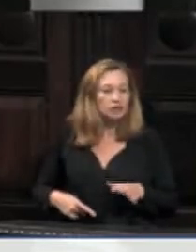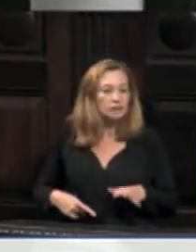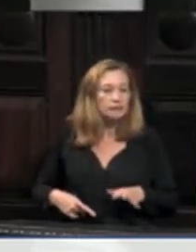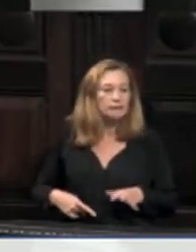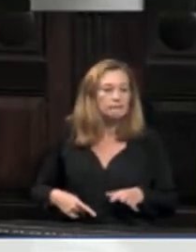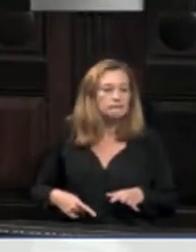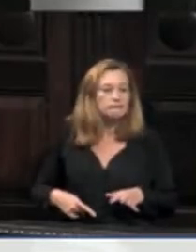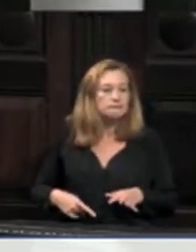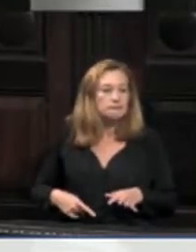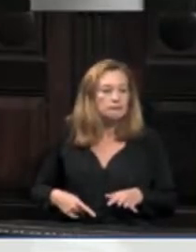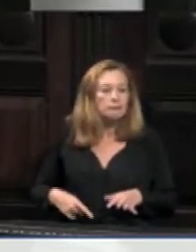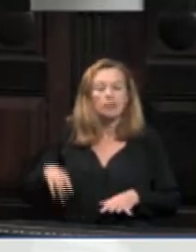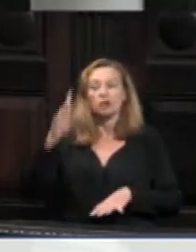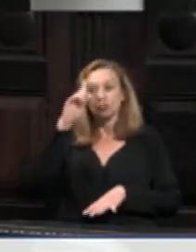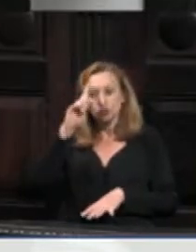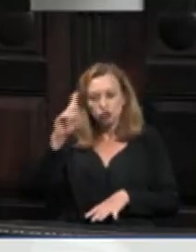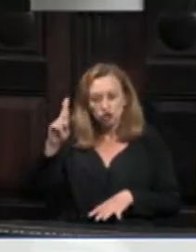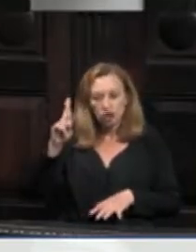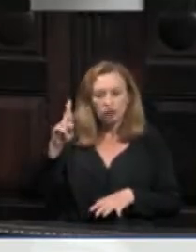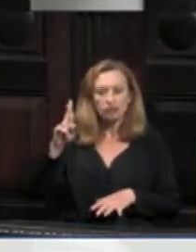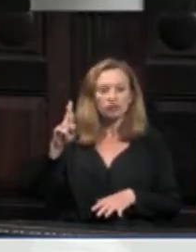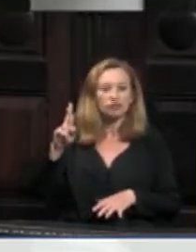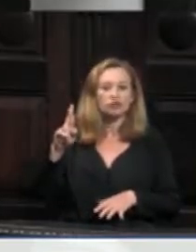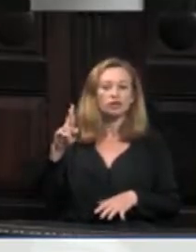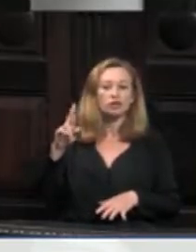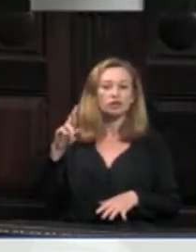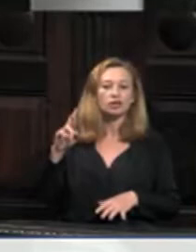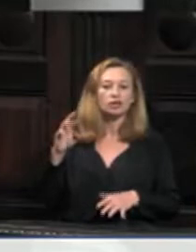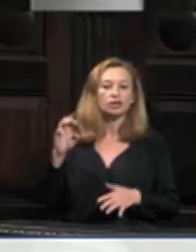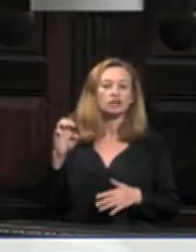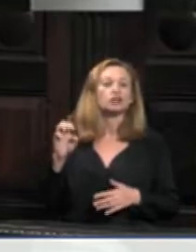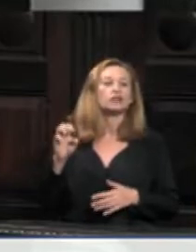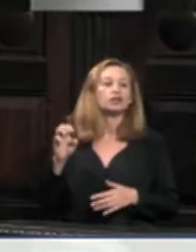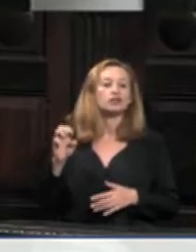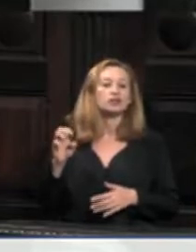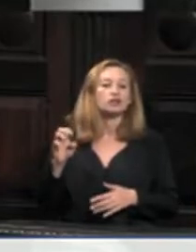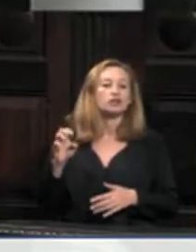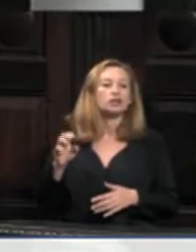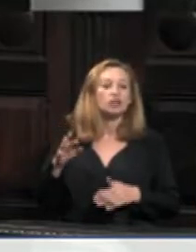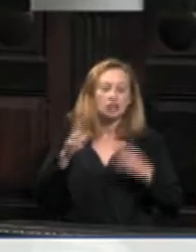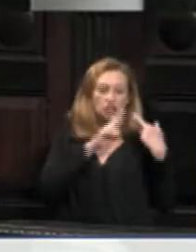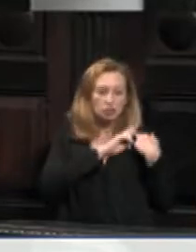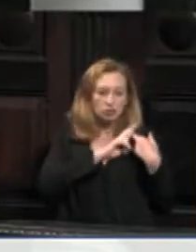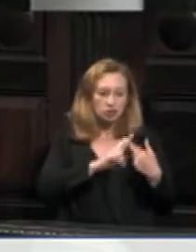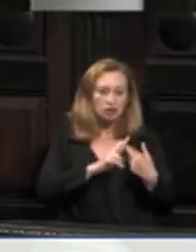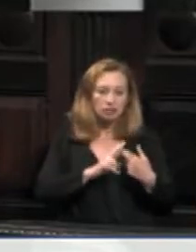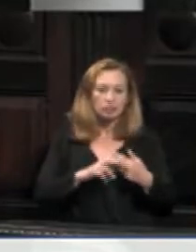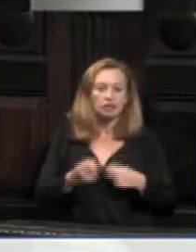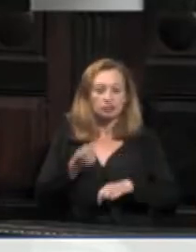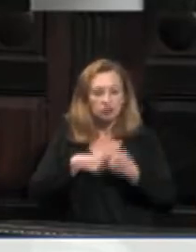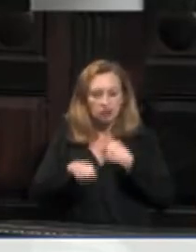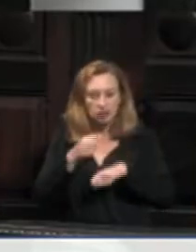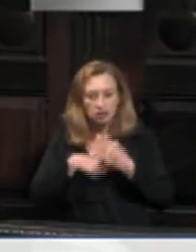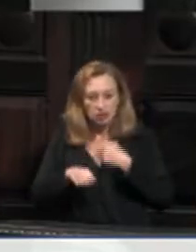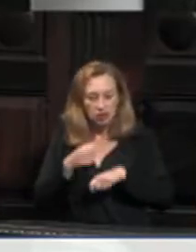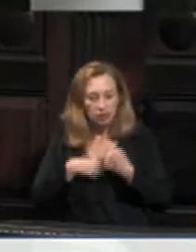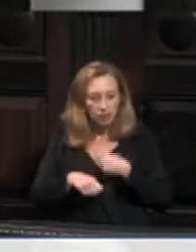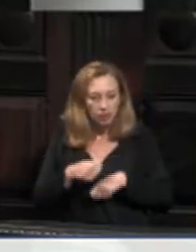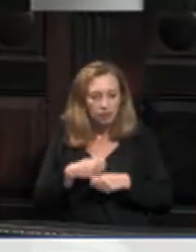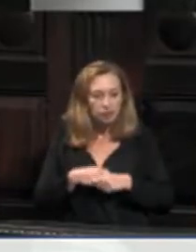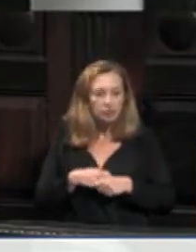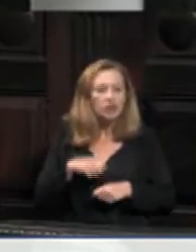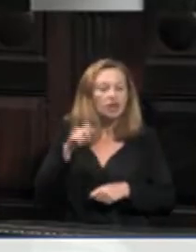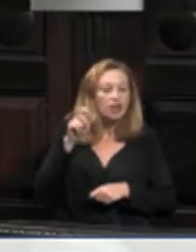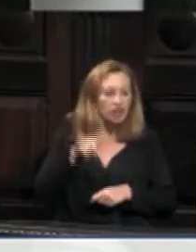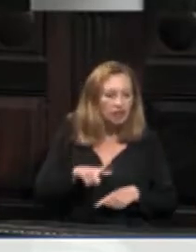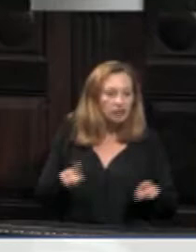O chefe do Executivo, responsável pela administração dos recursos públicos, é também o